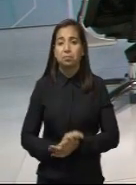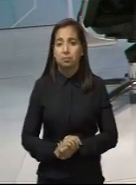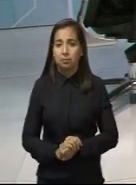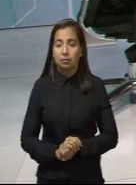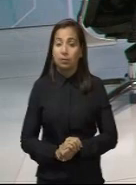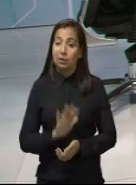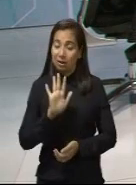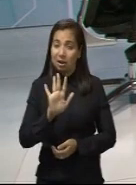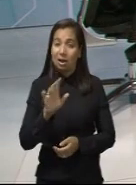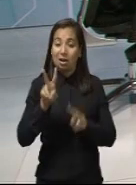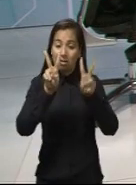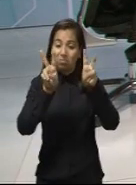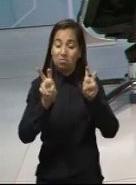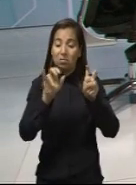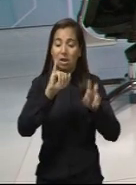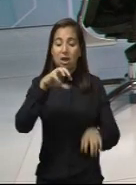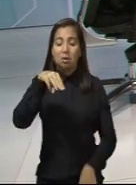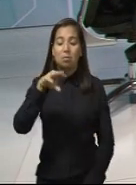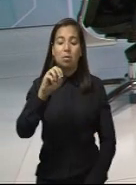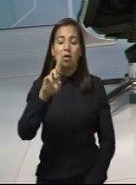na imoralidade